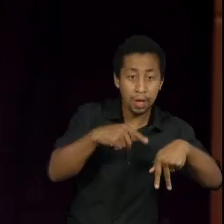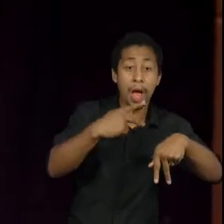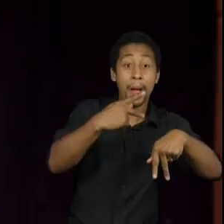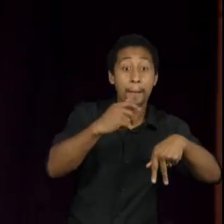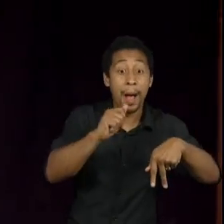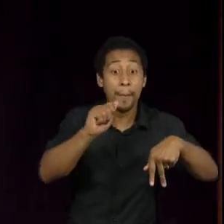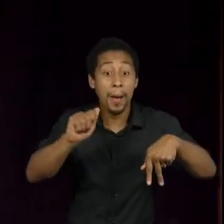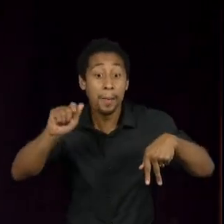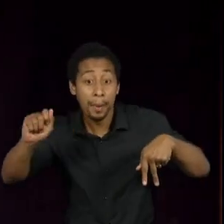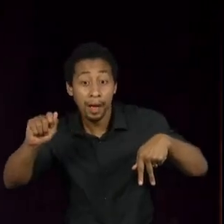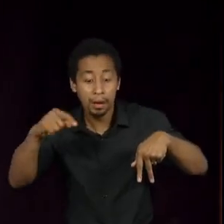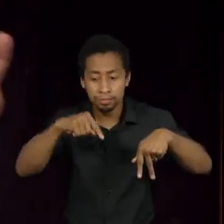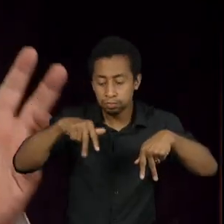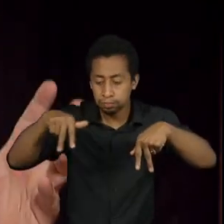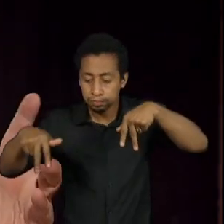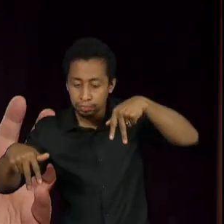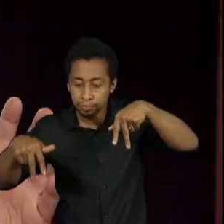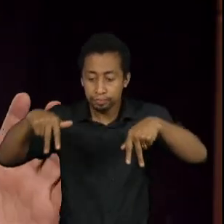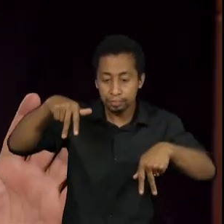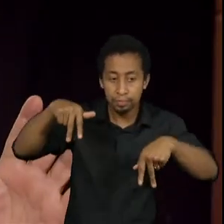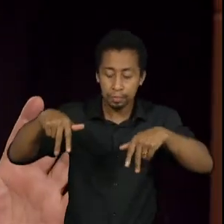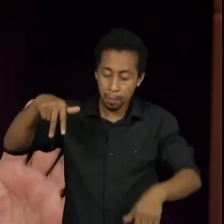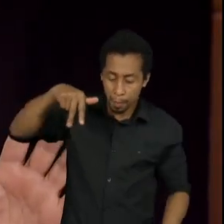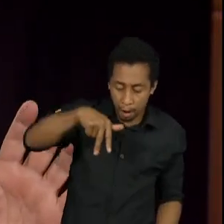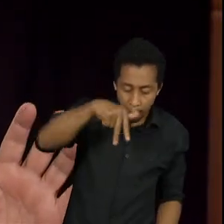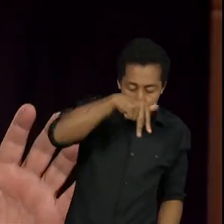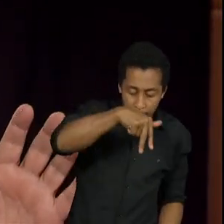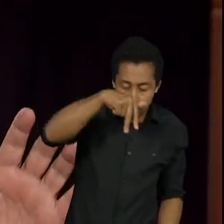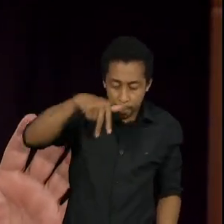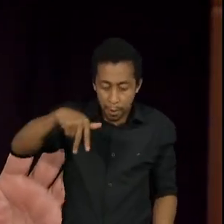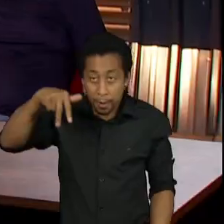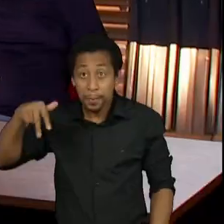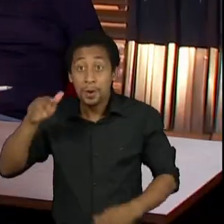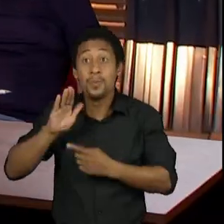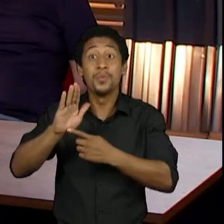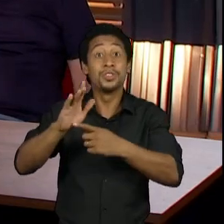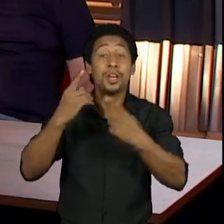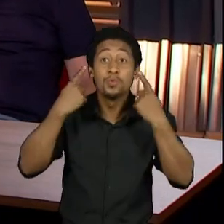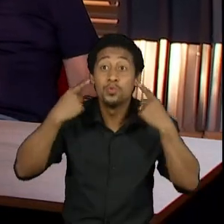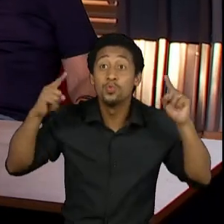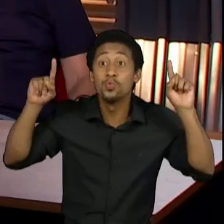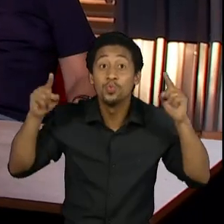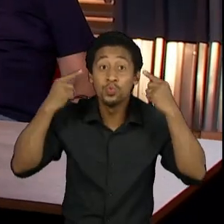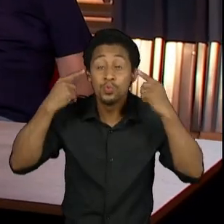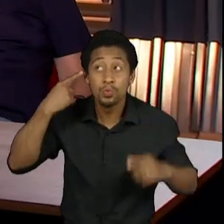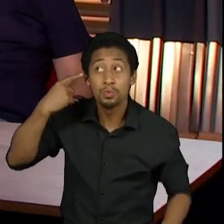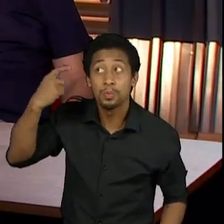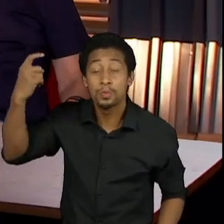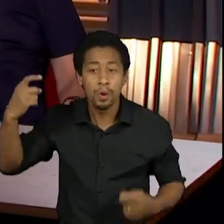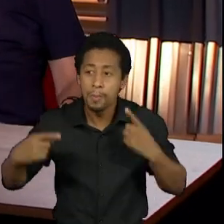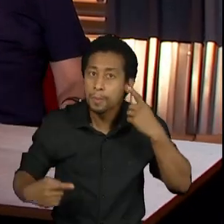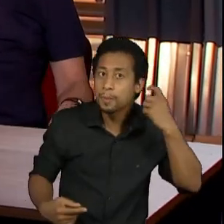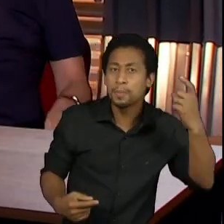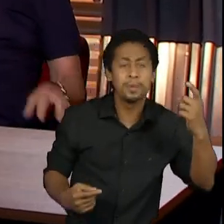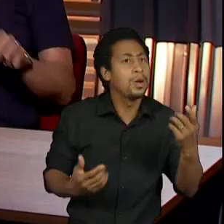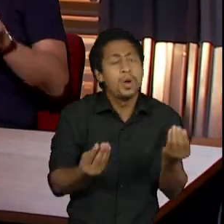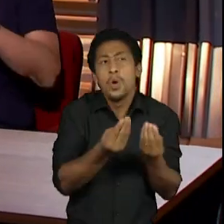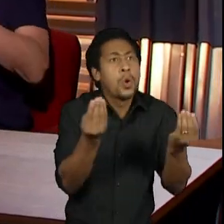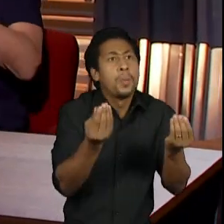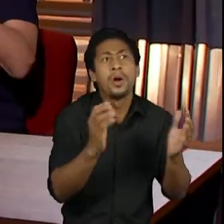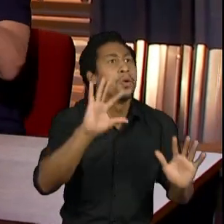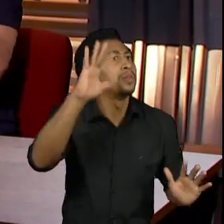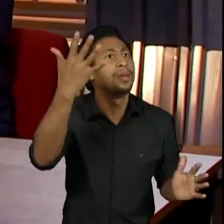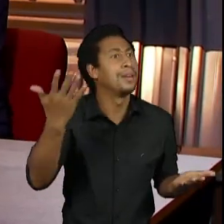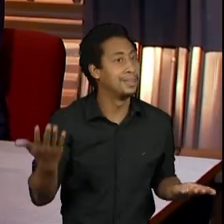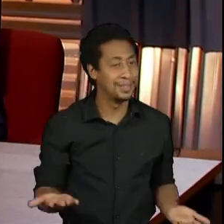isso, me ajuda aí, o que acontece? O que faz? Que mágica é essa? Puxa, é uma